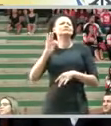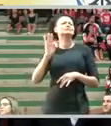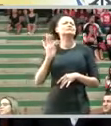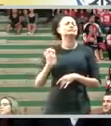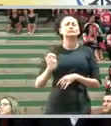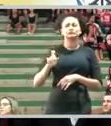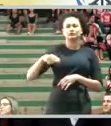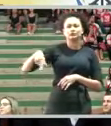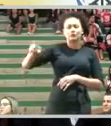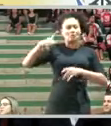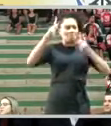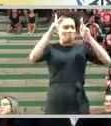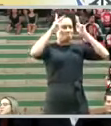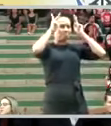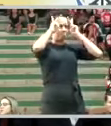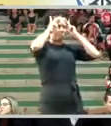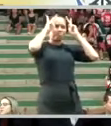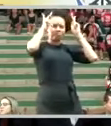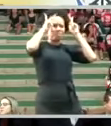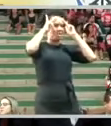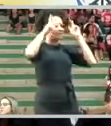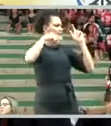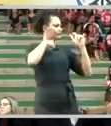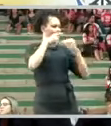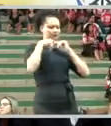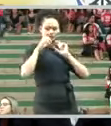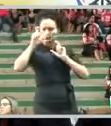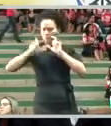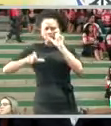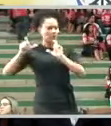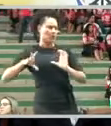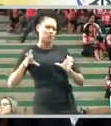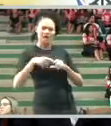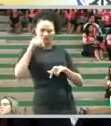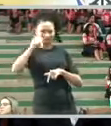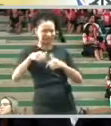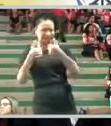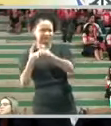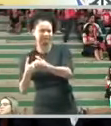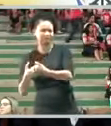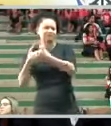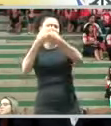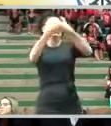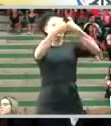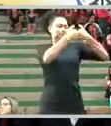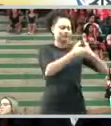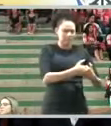E os príncipes juntaram e disseram: não dá para ficar aqui. Vamos mandar ela para Ecrom.